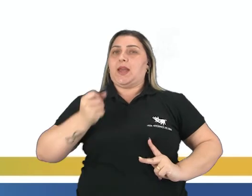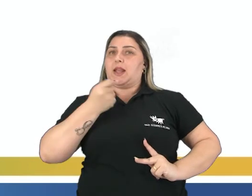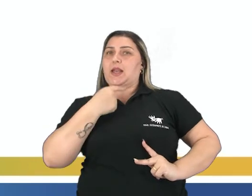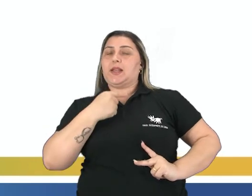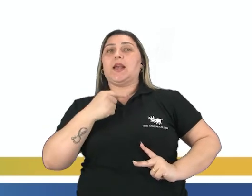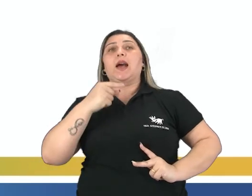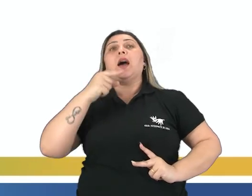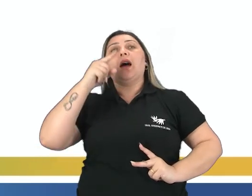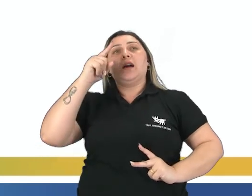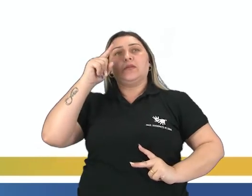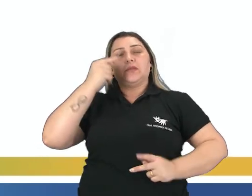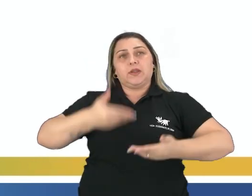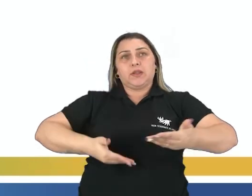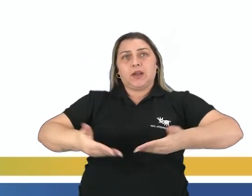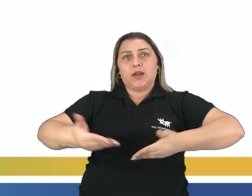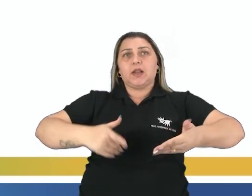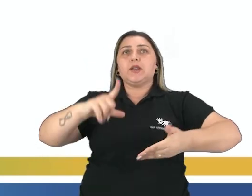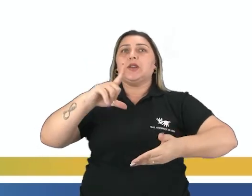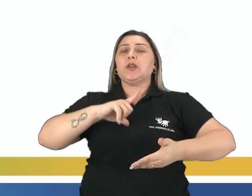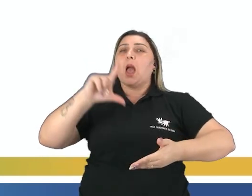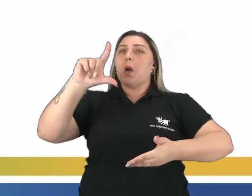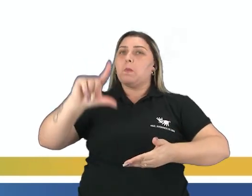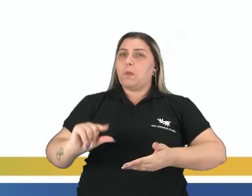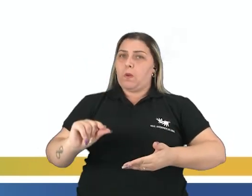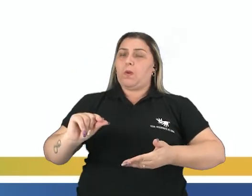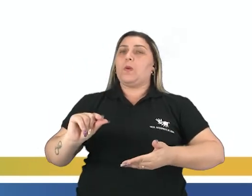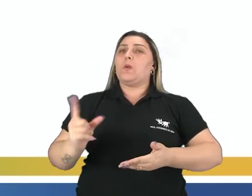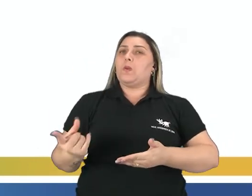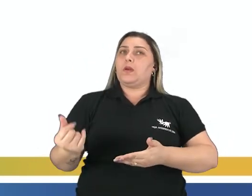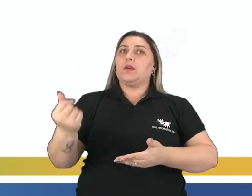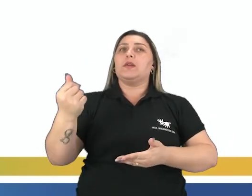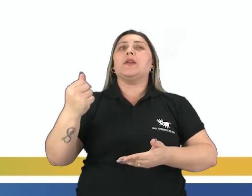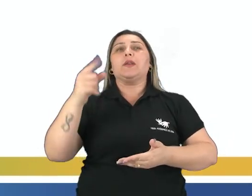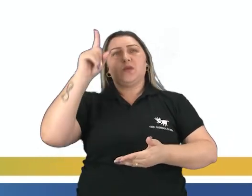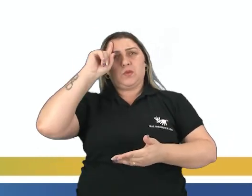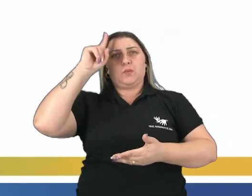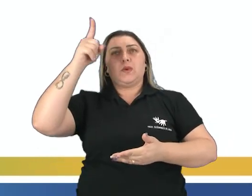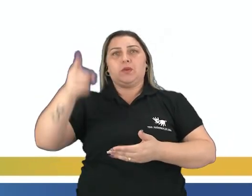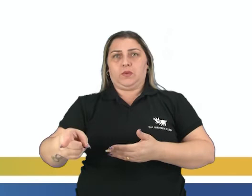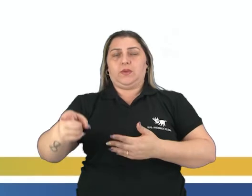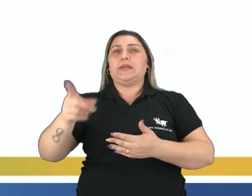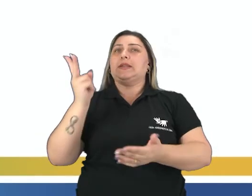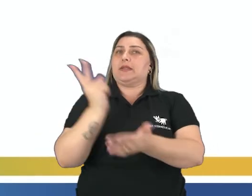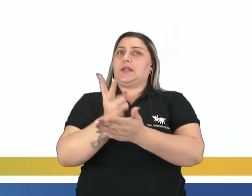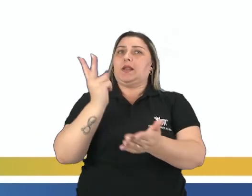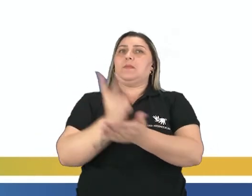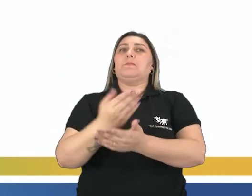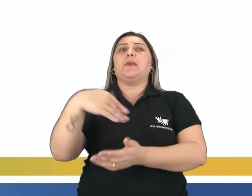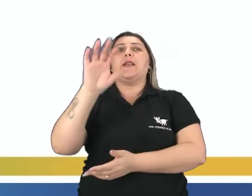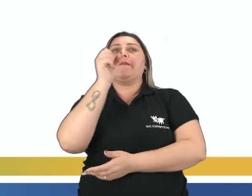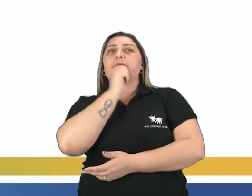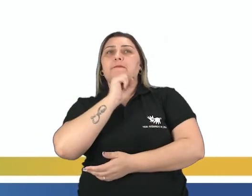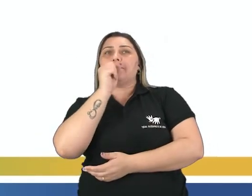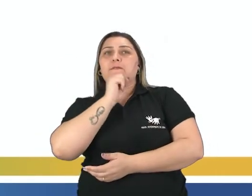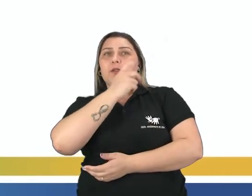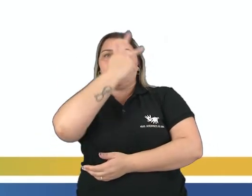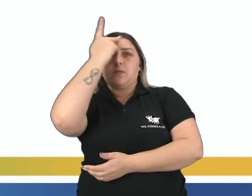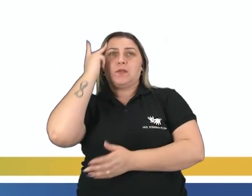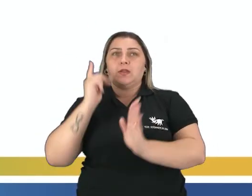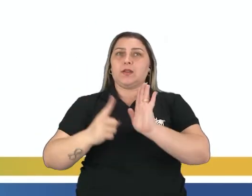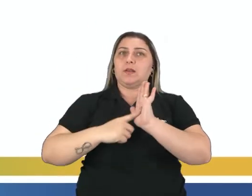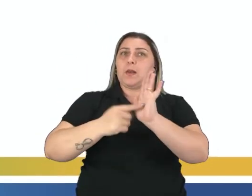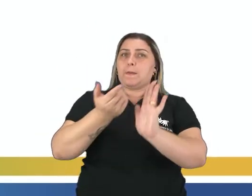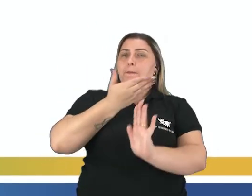Os criados eram aqueles que possuíam baixa renda, né? E os patrões eram sempre aqueles, os chamados de velhos,